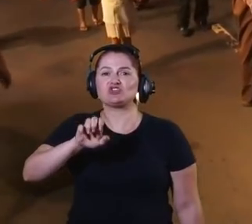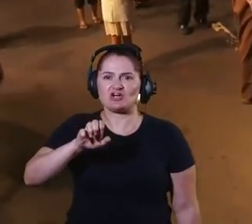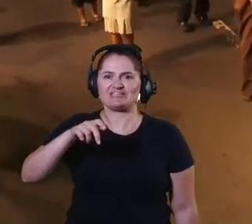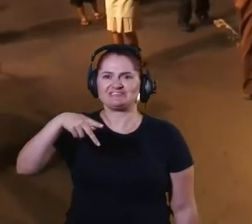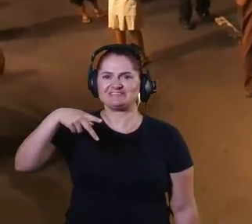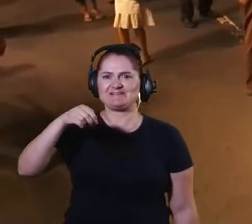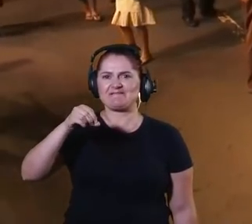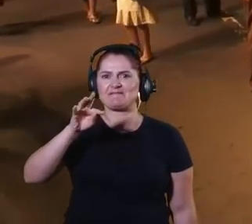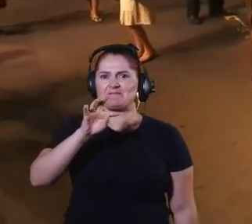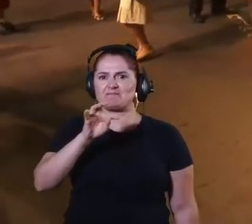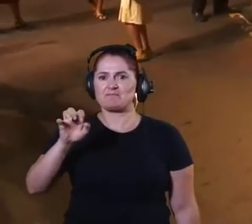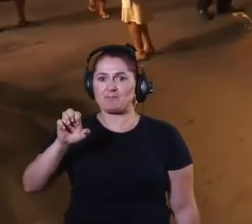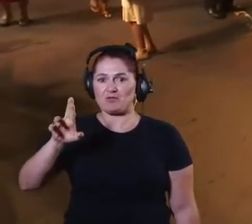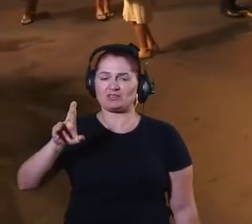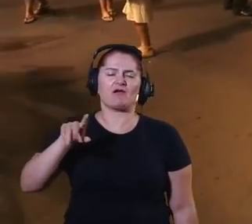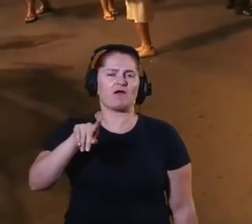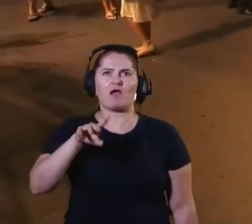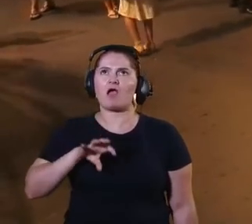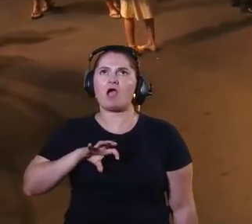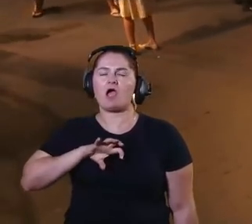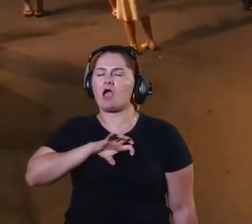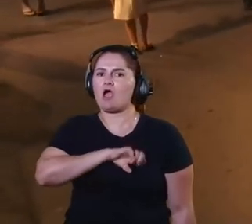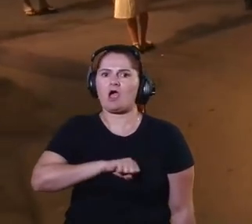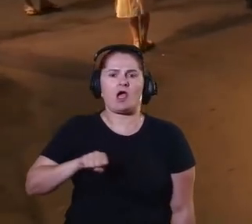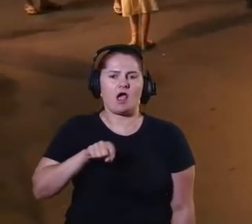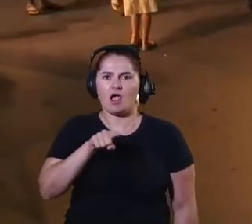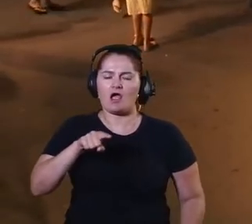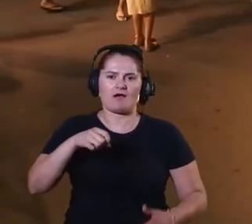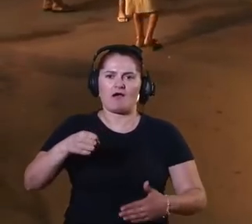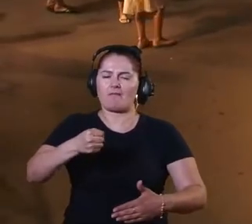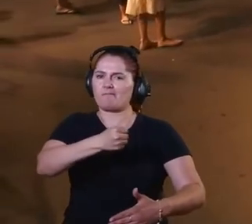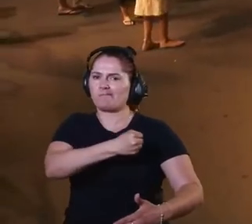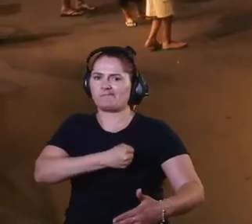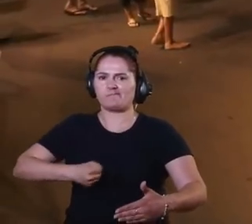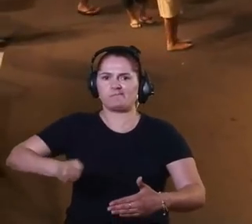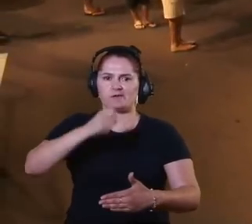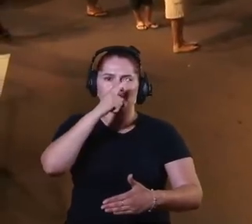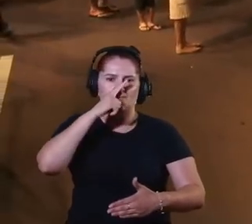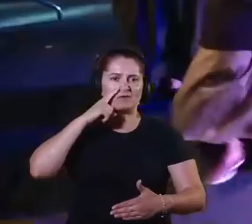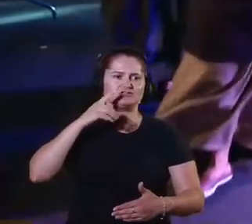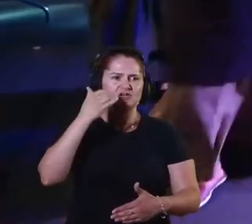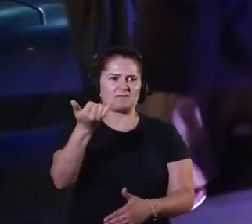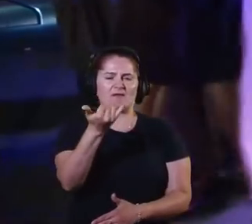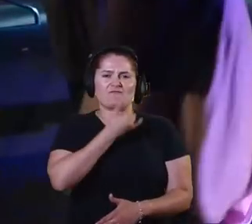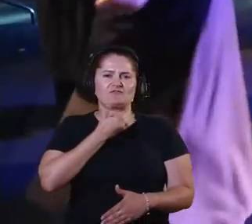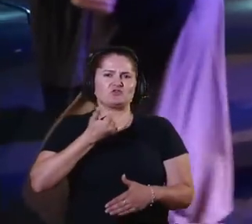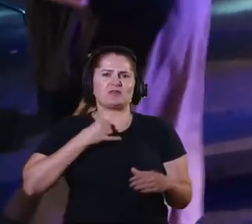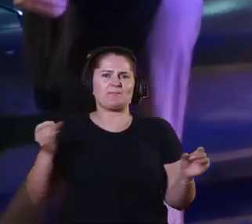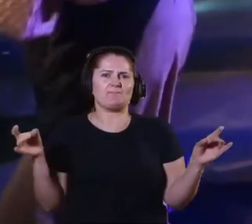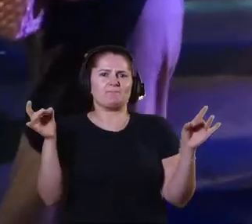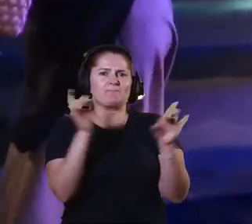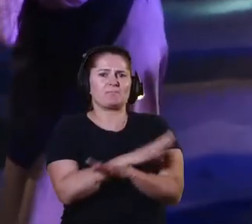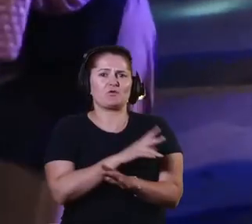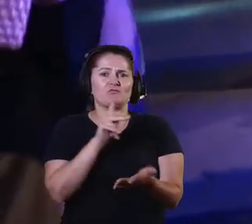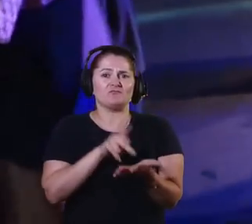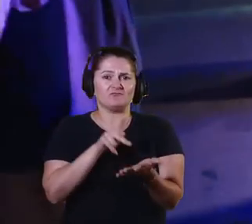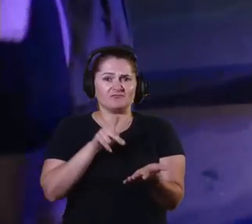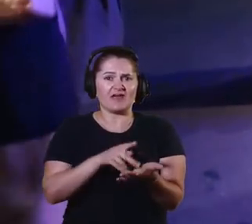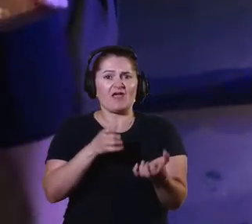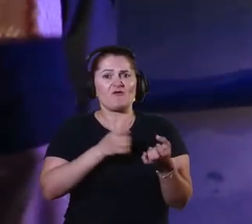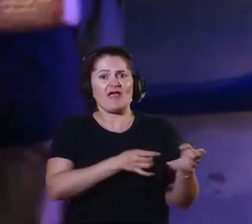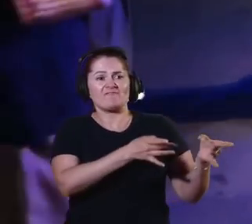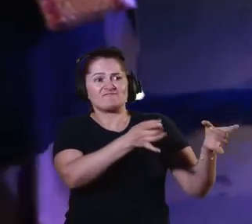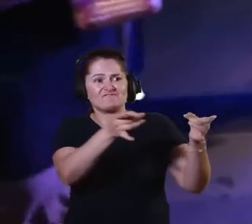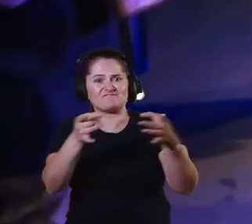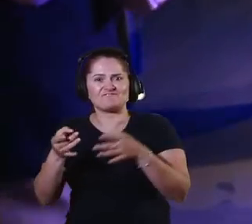de mão maior. É, família tá ali, de músicos. Já tá, ele já está no ponto, ele está fazendo sinal aqui que está no ponto, ele quer vender a polenta já, antes de ir